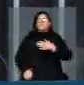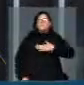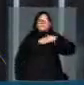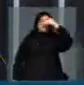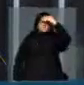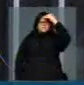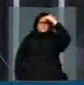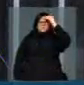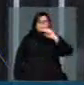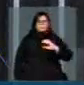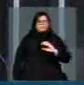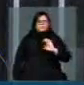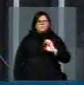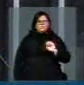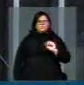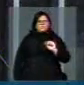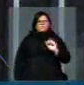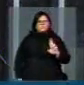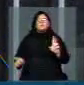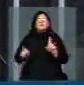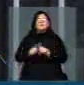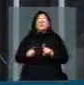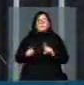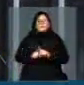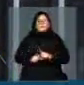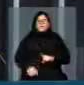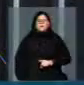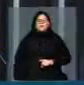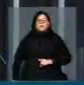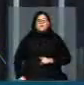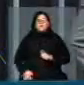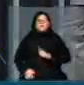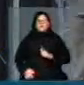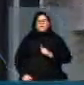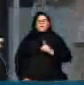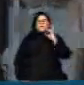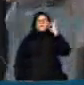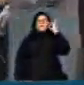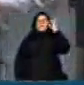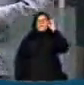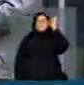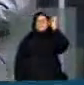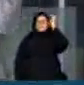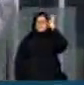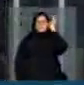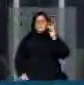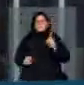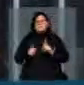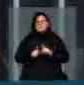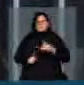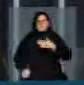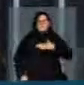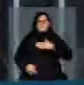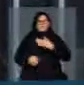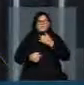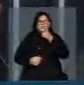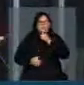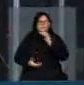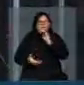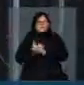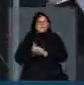César, que também é portador da síndrome de Down, e em nome deles, a minha esposa, que é uma grande